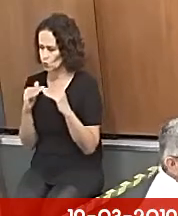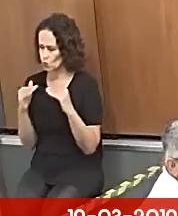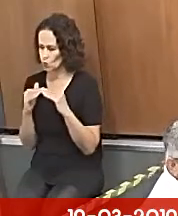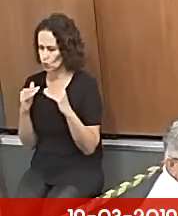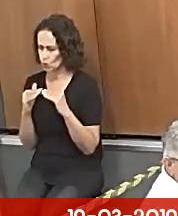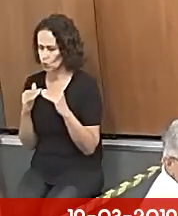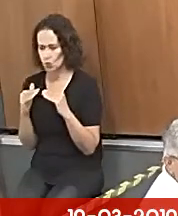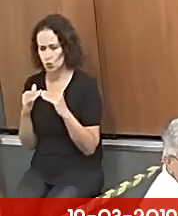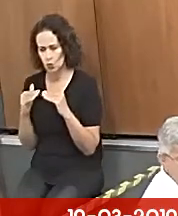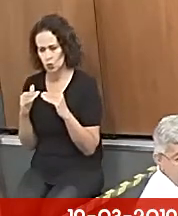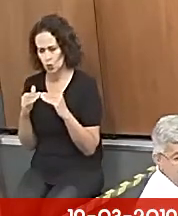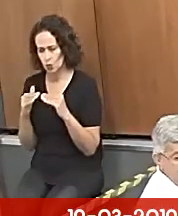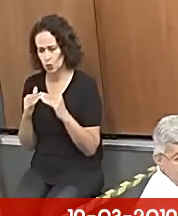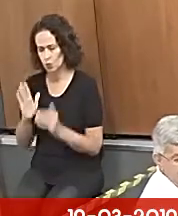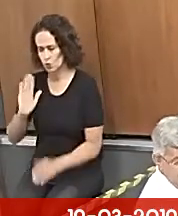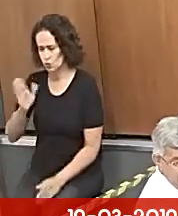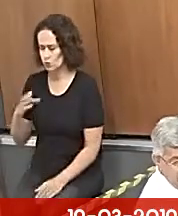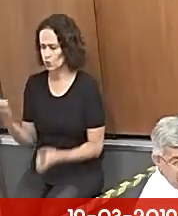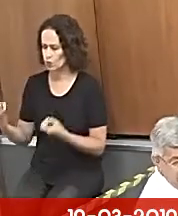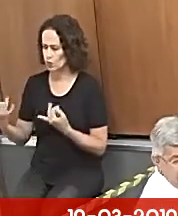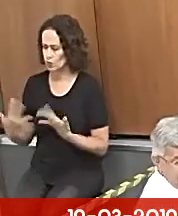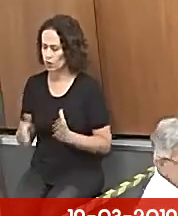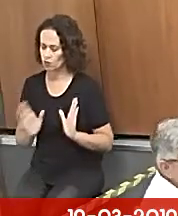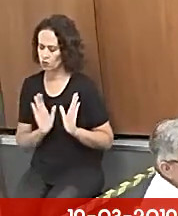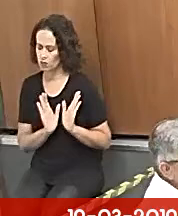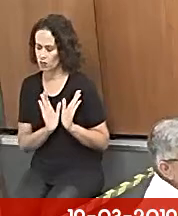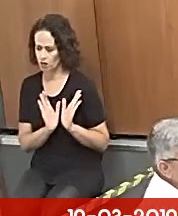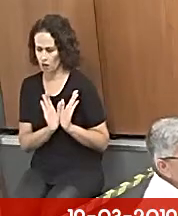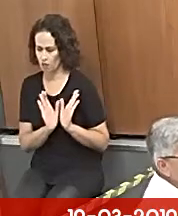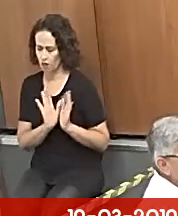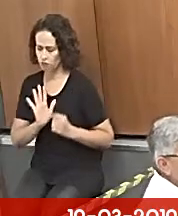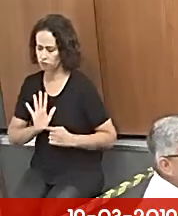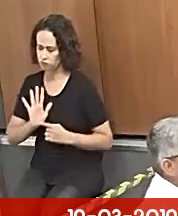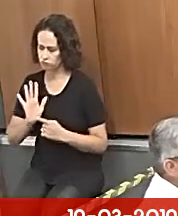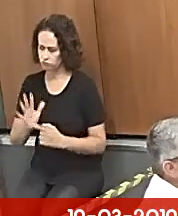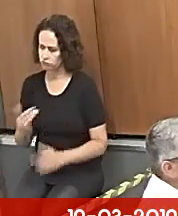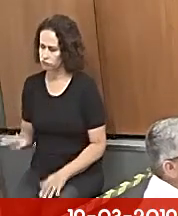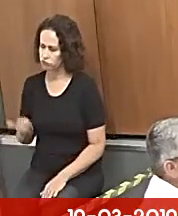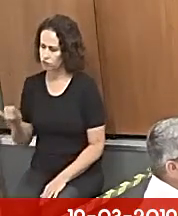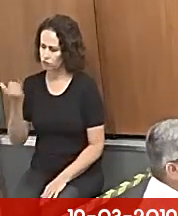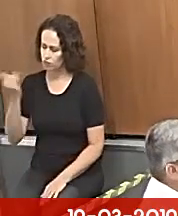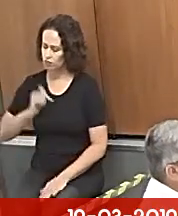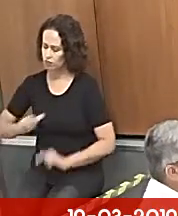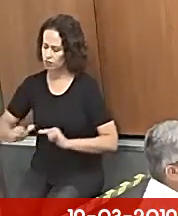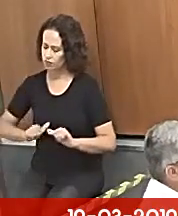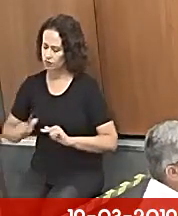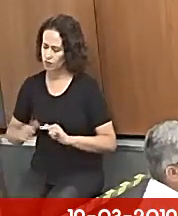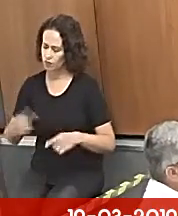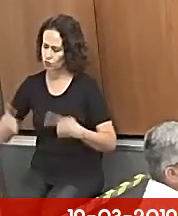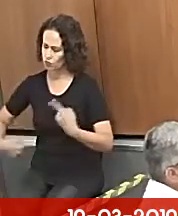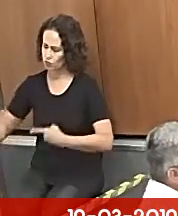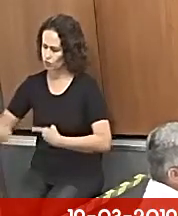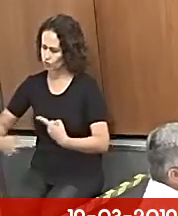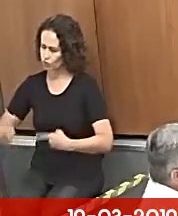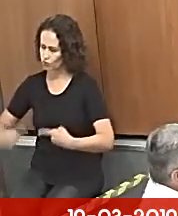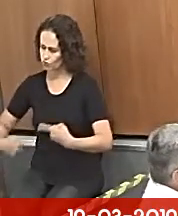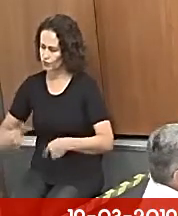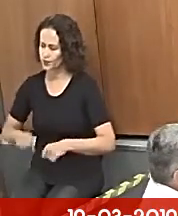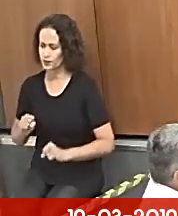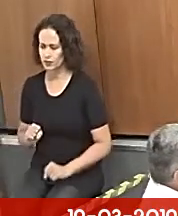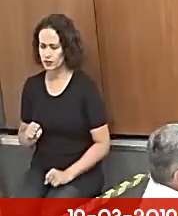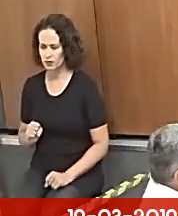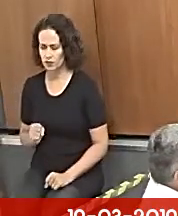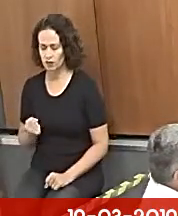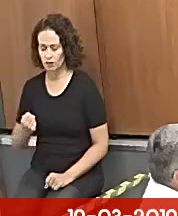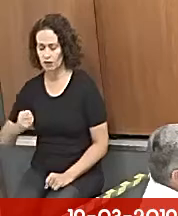a ana rita o rapaz manifestou a importância de se trabalhar política de defesa de direitos